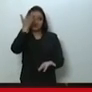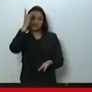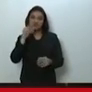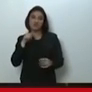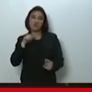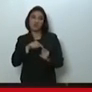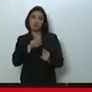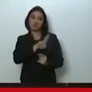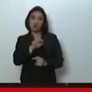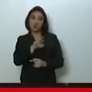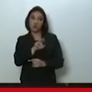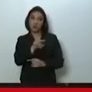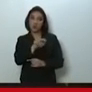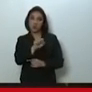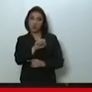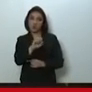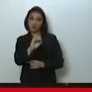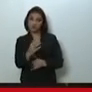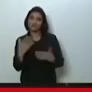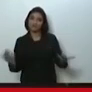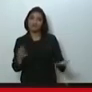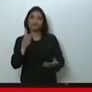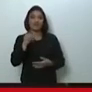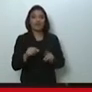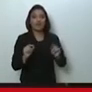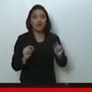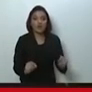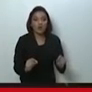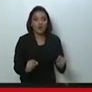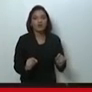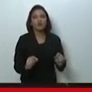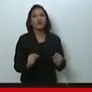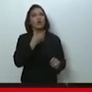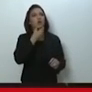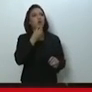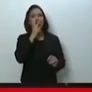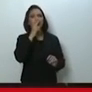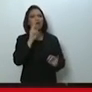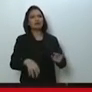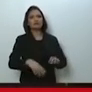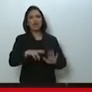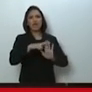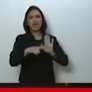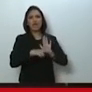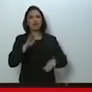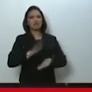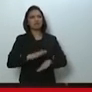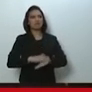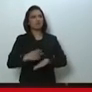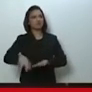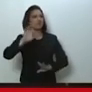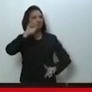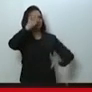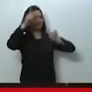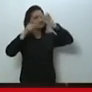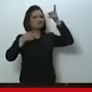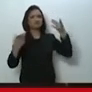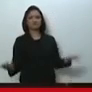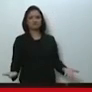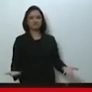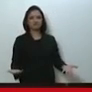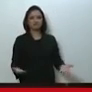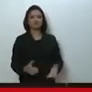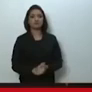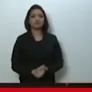e era de um verdadeiro legislador positivo que criava as suas próprias regras e fases processuais as